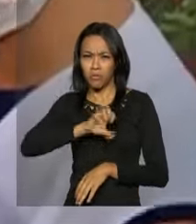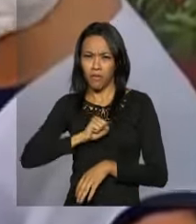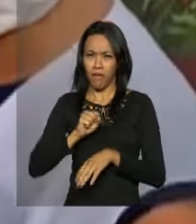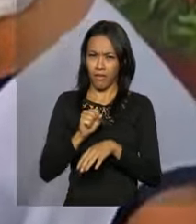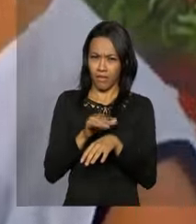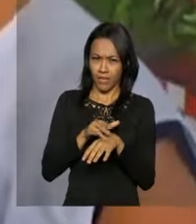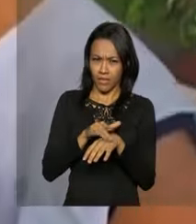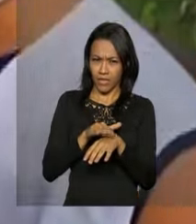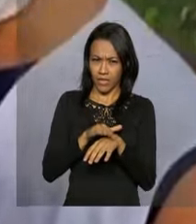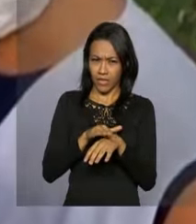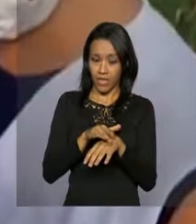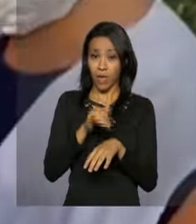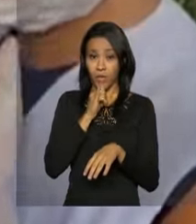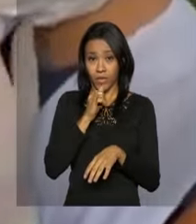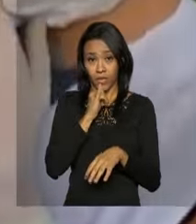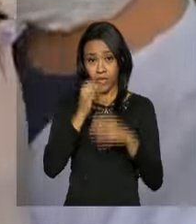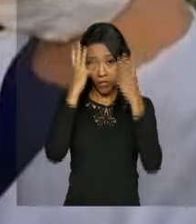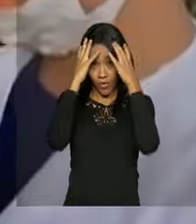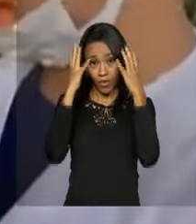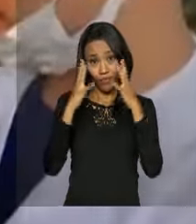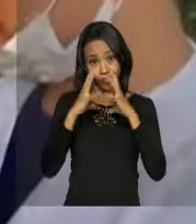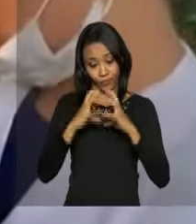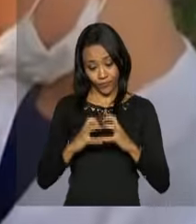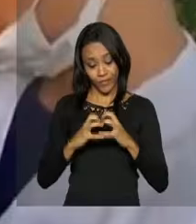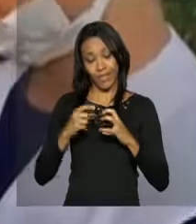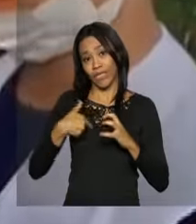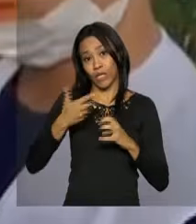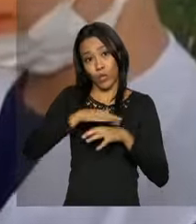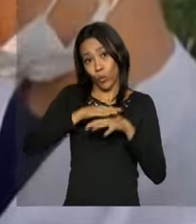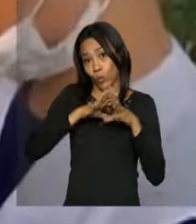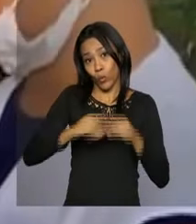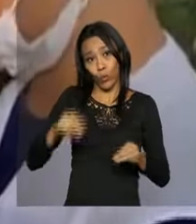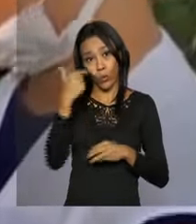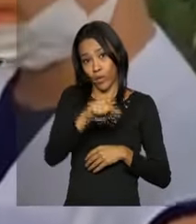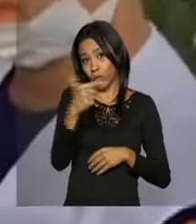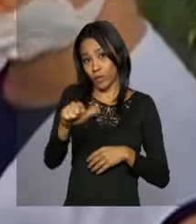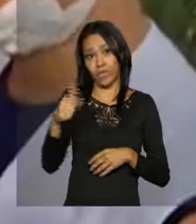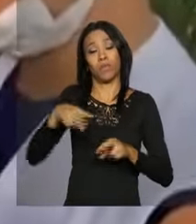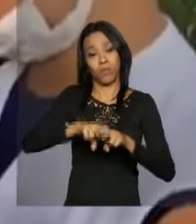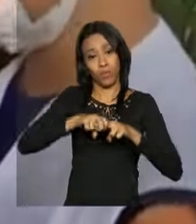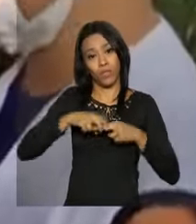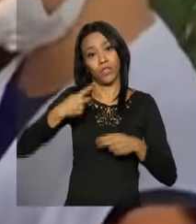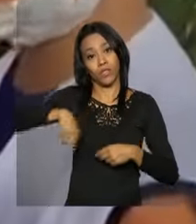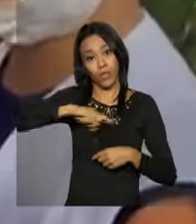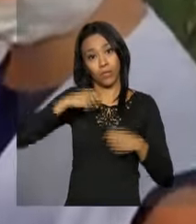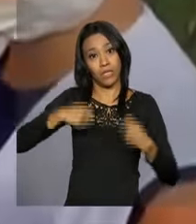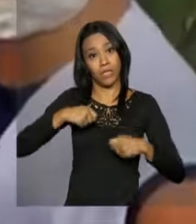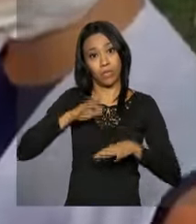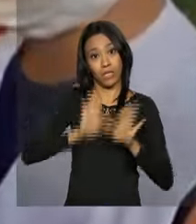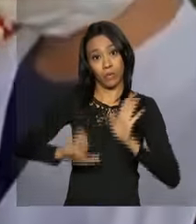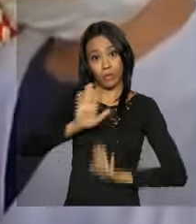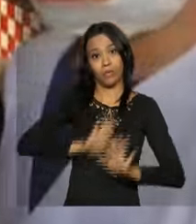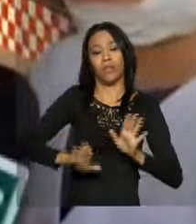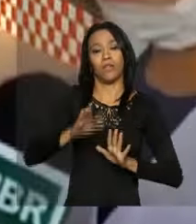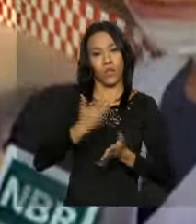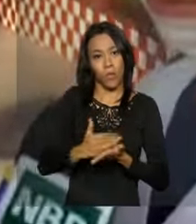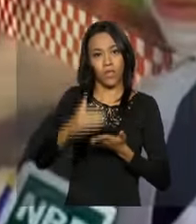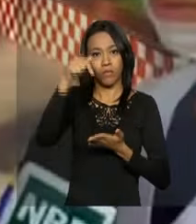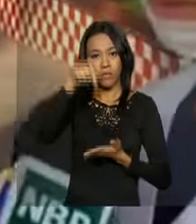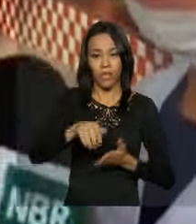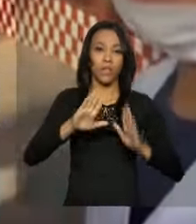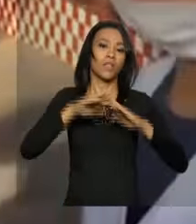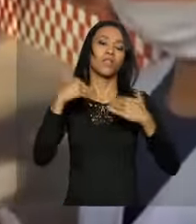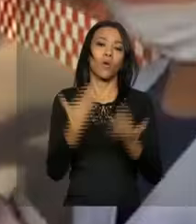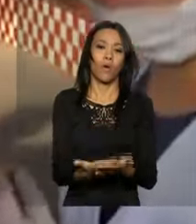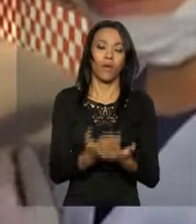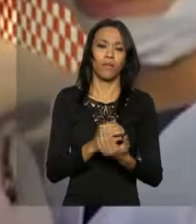a microcefalia, e ela não tem cura, então por isso que é melhor nós nos prevenirmos e estamos começando aqui na escola, nesse Jardim de